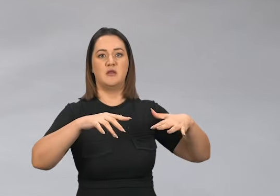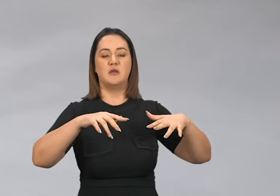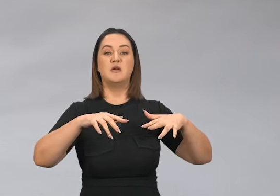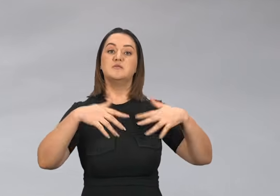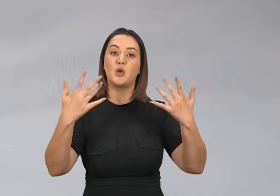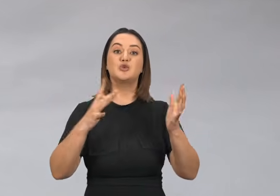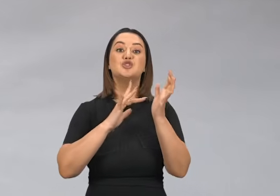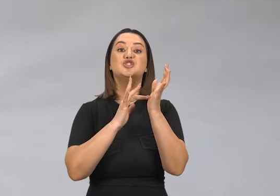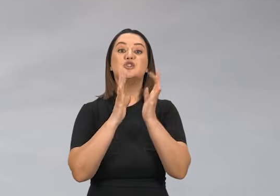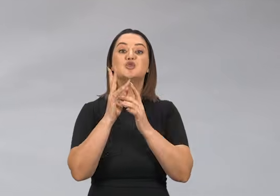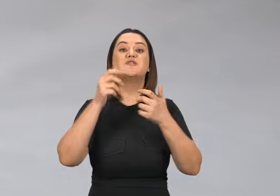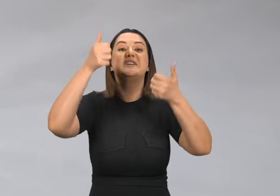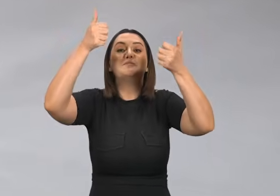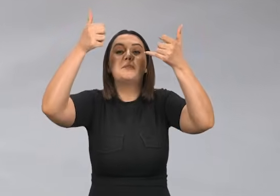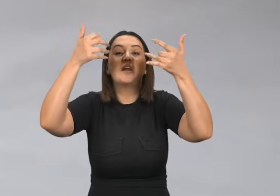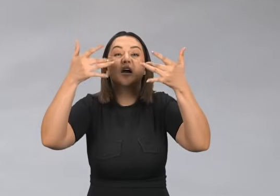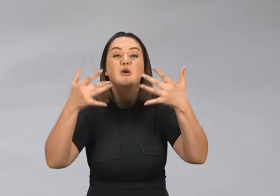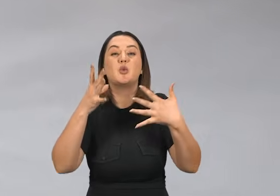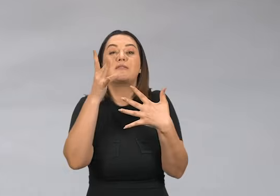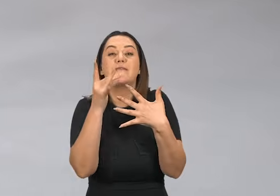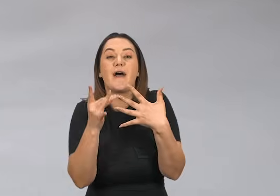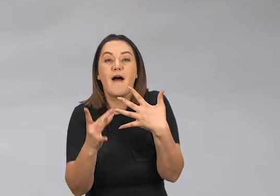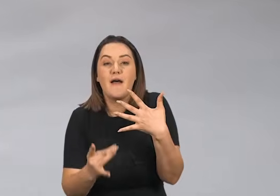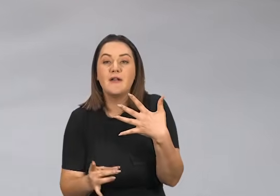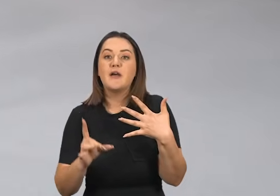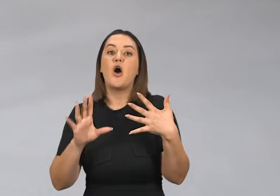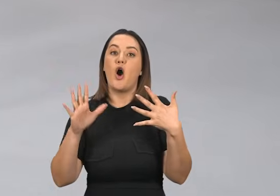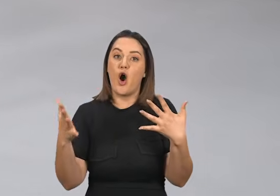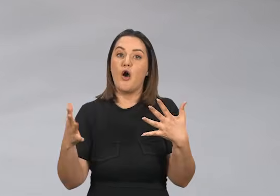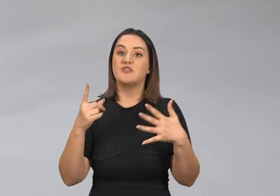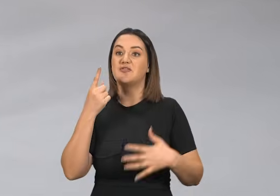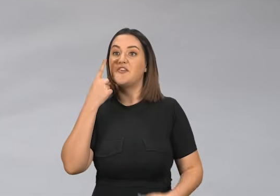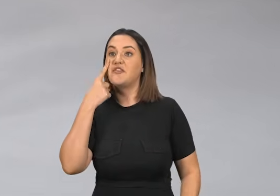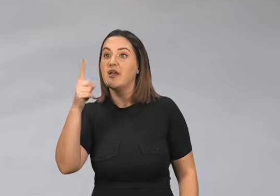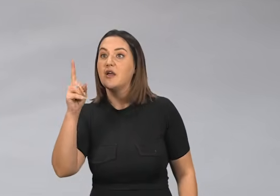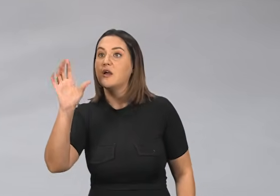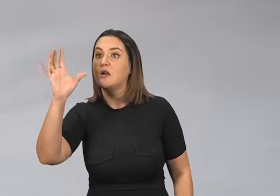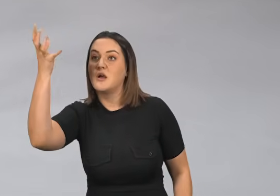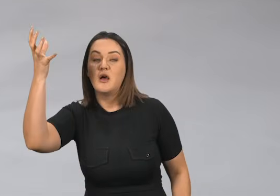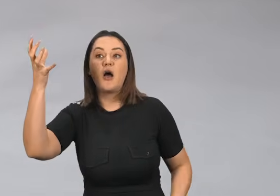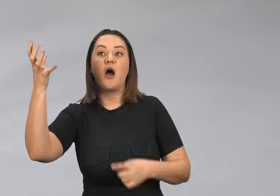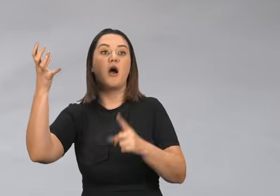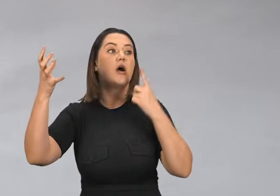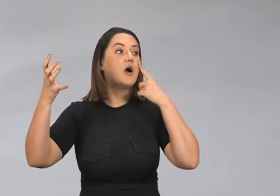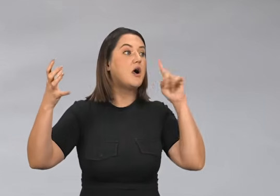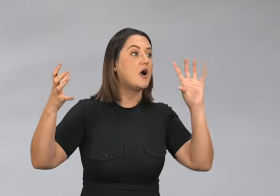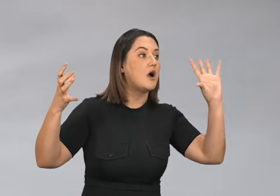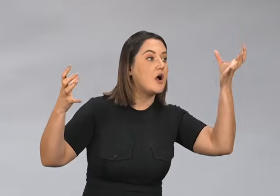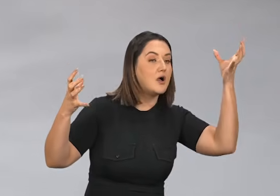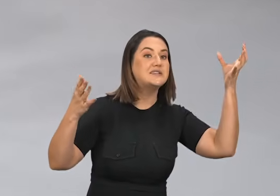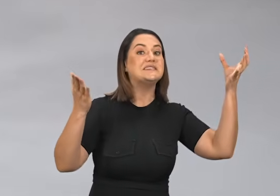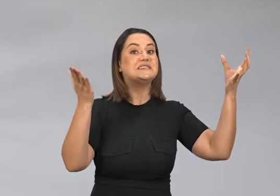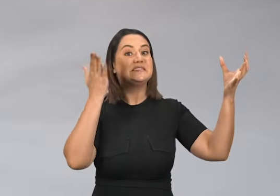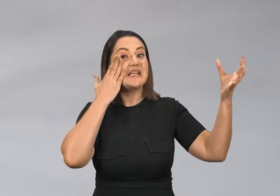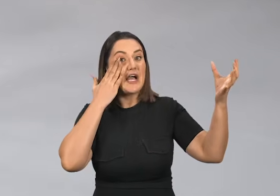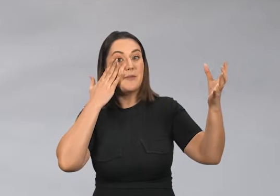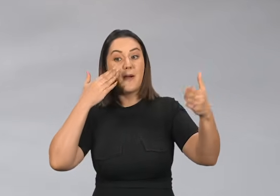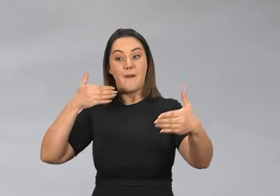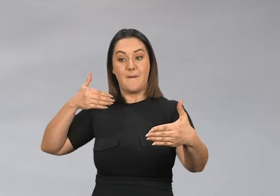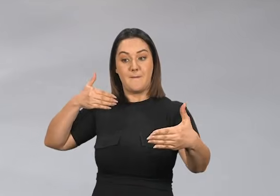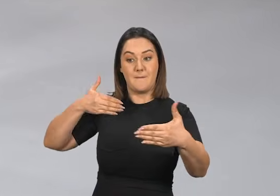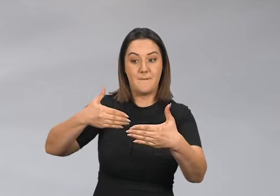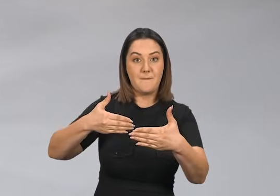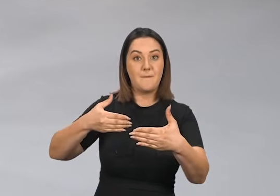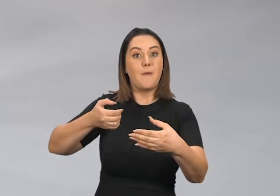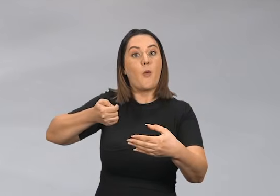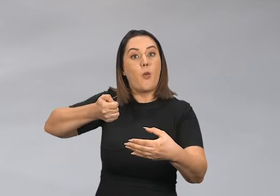lugares. Você está percebendo que Jesus vai dando vários eventos e vai dizendo assim, quando essas coisas estiverem acontecendo, saibam que a minha